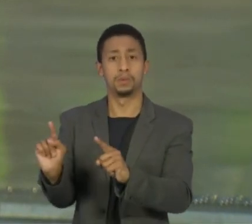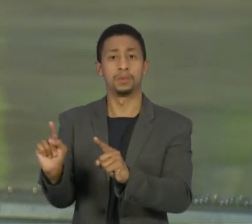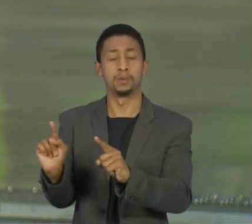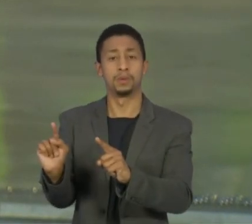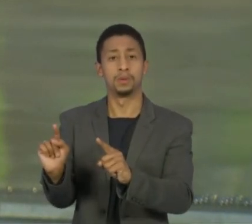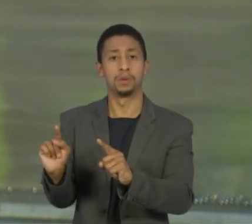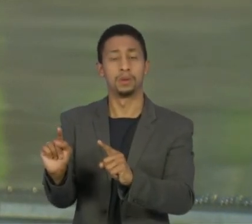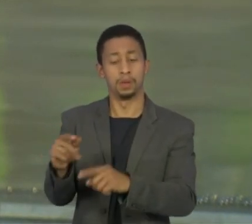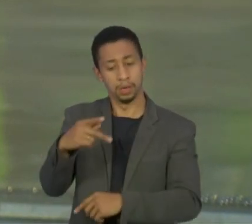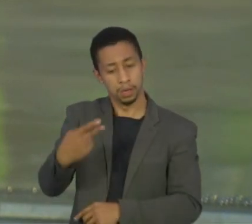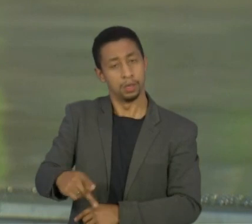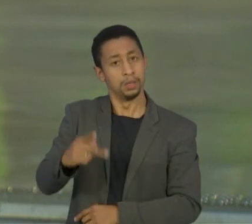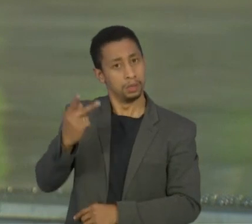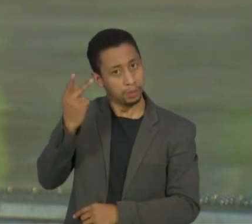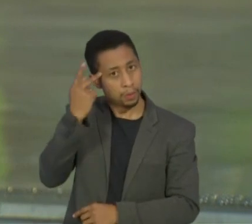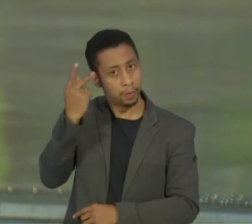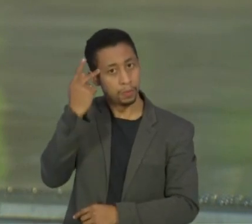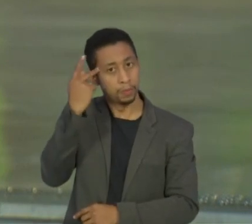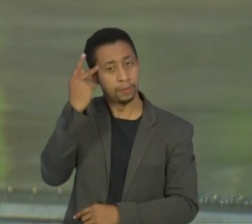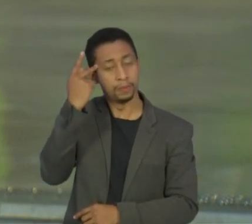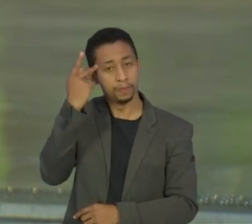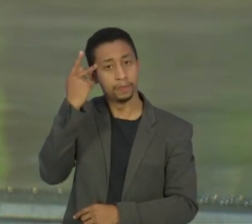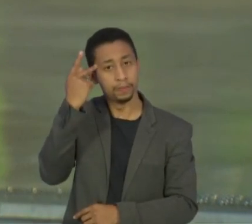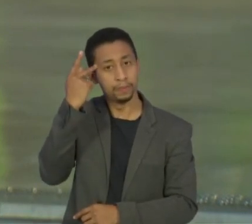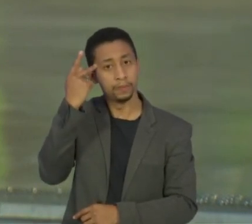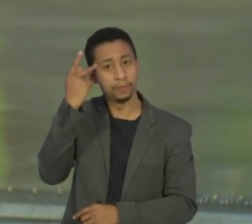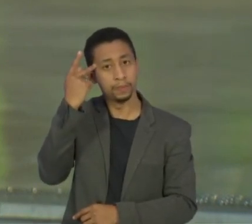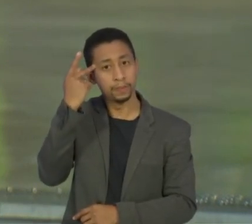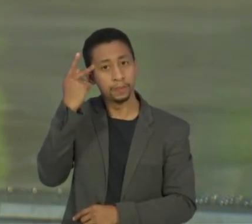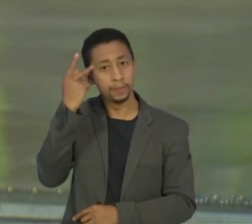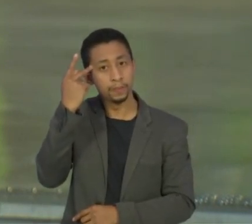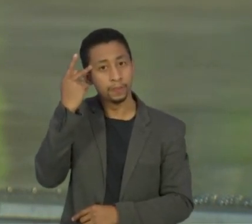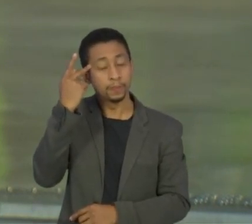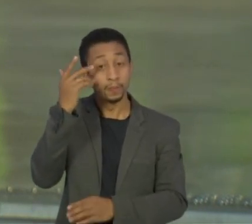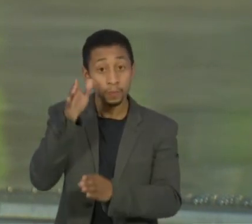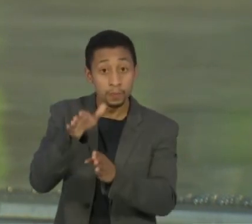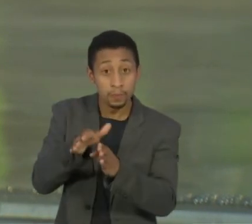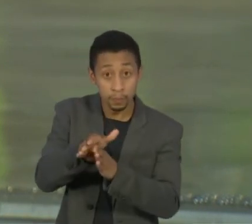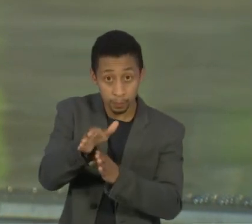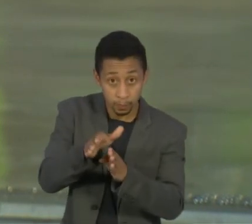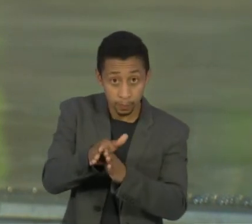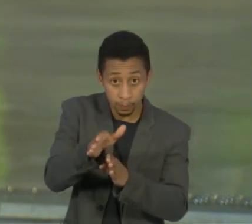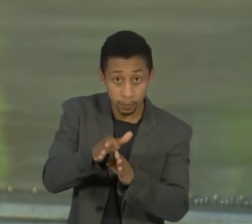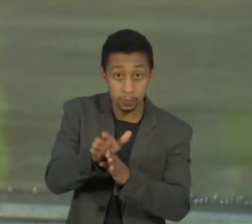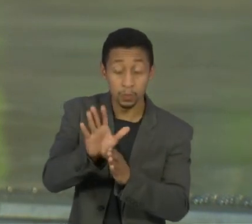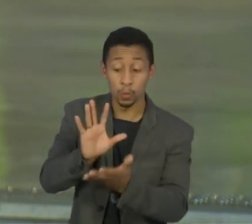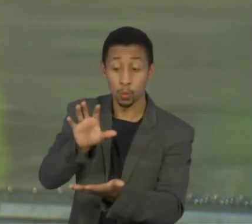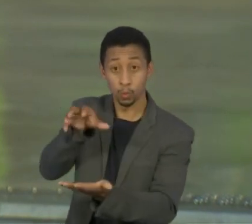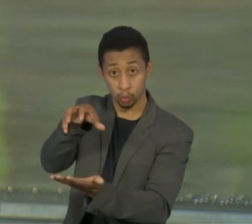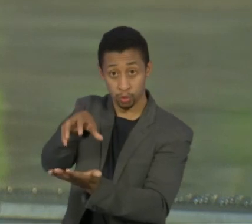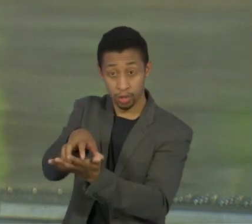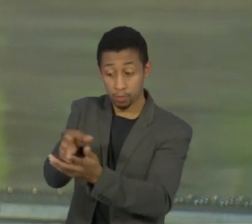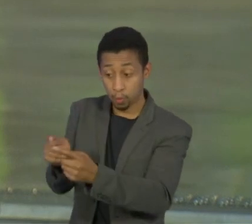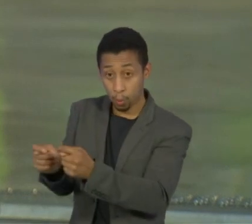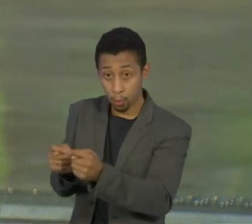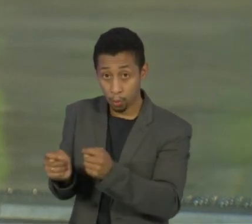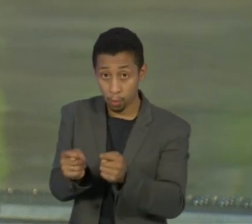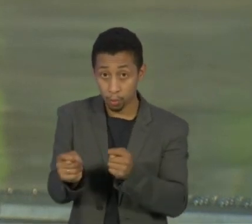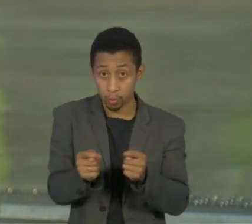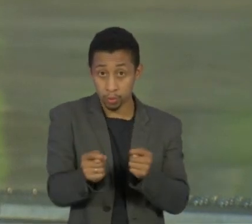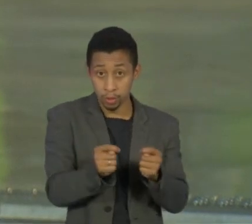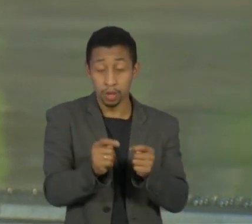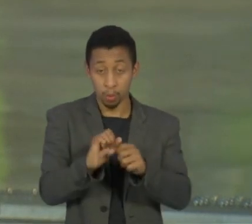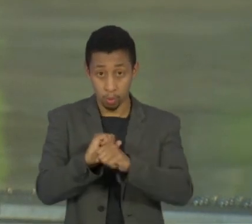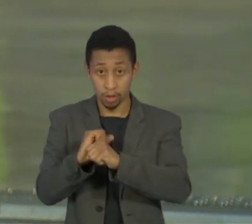na cidade de São Paulo. Por recomendação do Centro de Contingência aqui do Governo do Estado